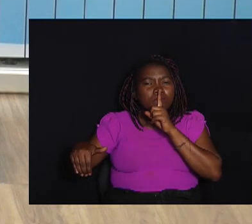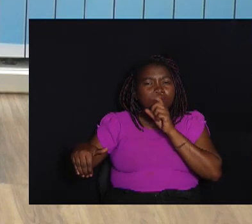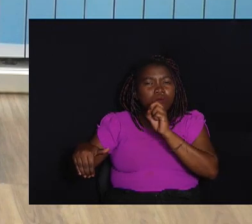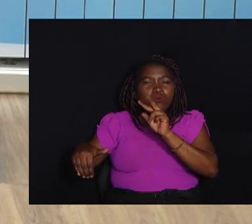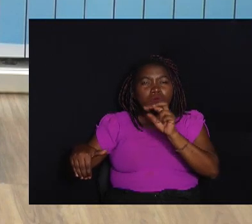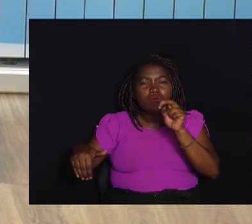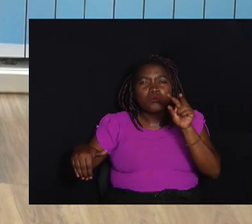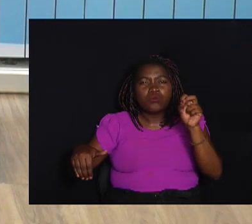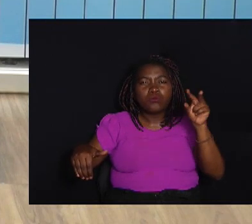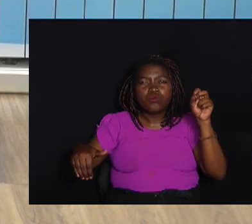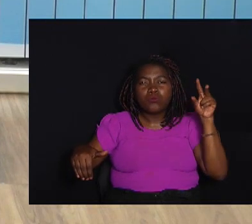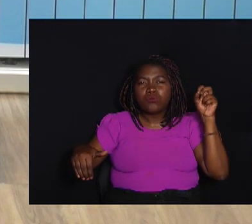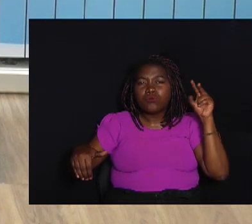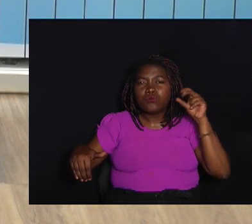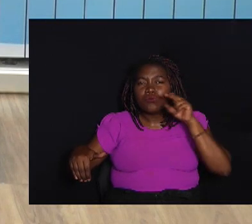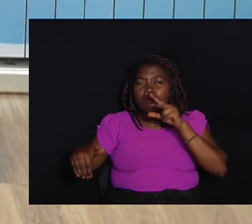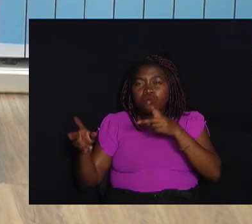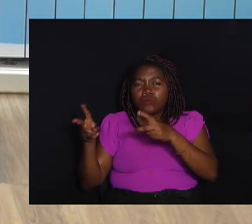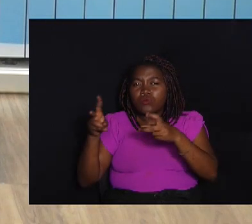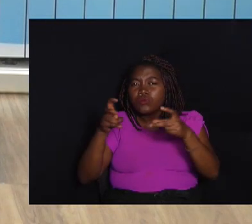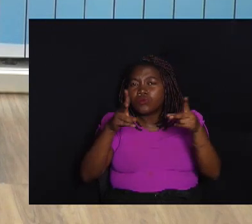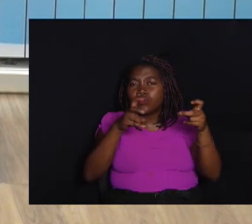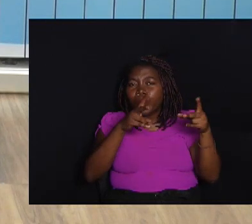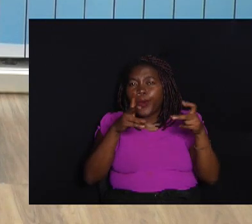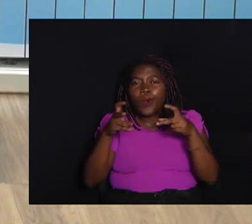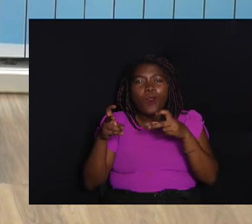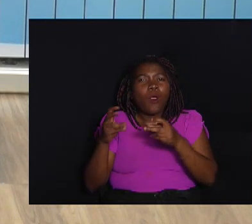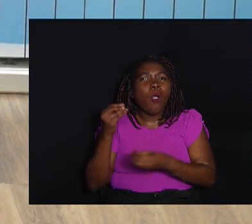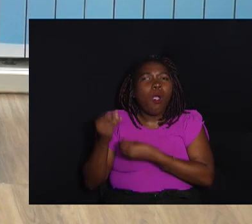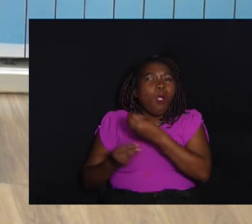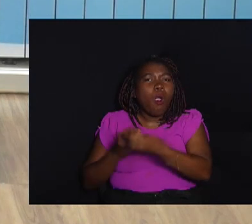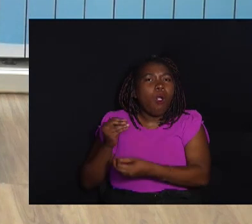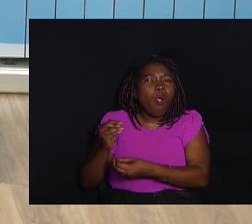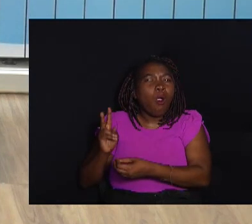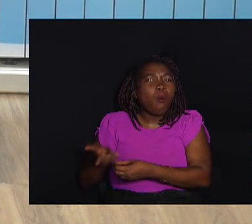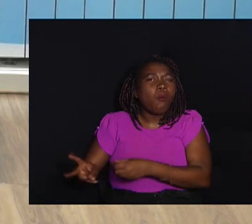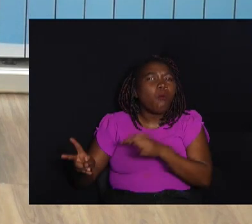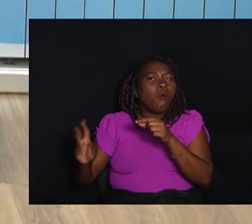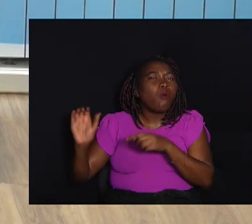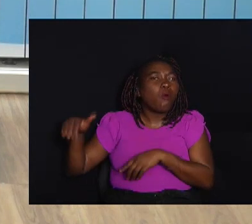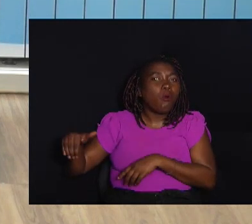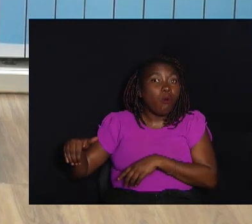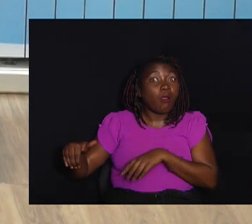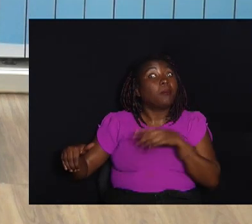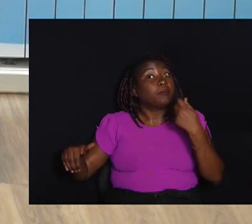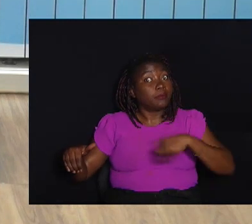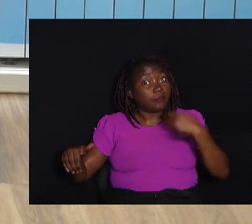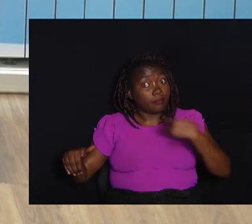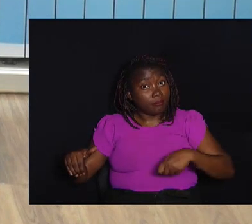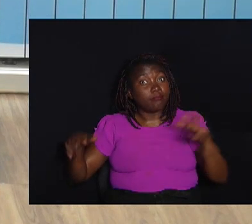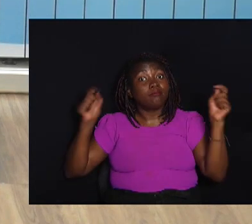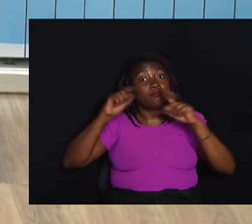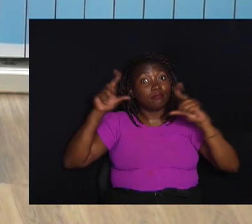observando e ouvindo as partes. E aí, como é que ela faz para poder seguir o caminho dela também? É uma questão que a gente precisa ficar bem